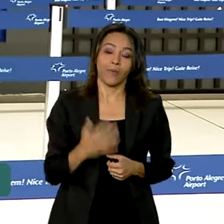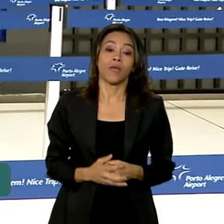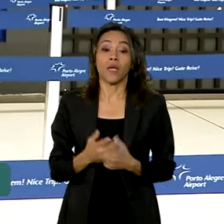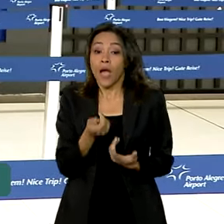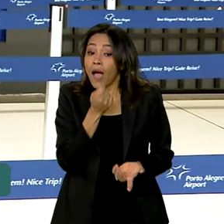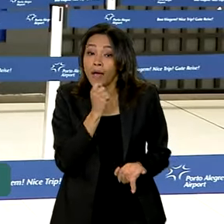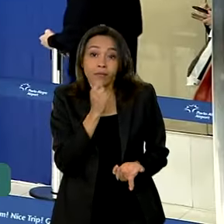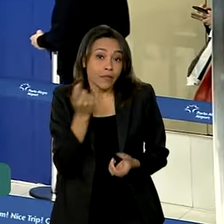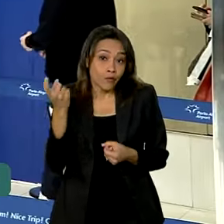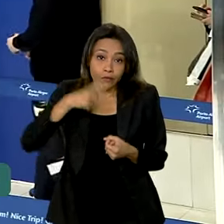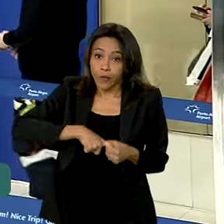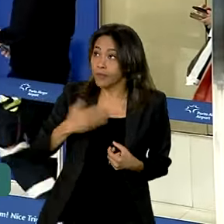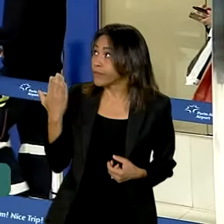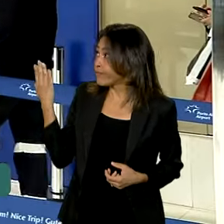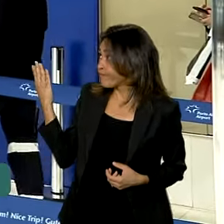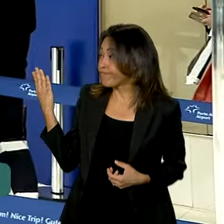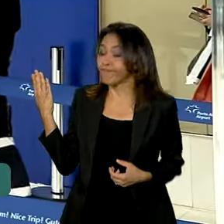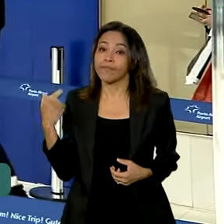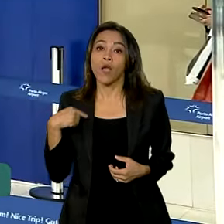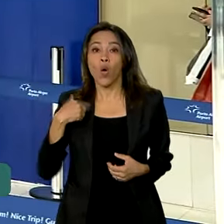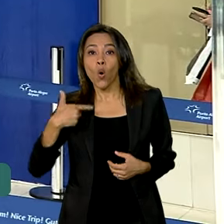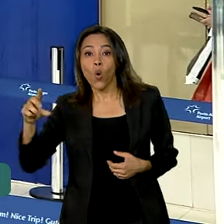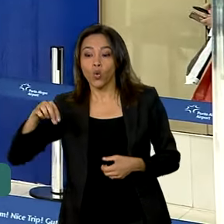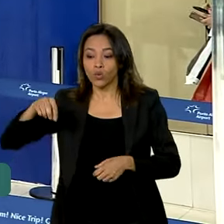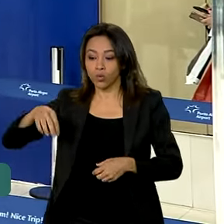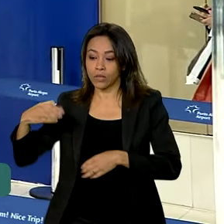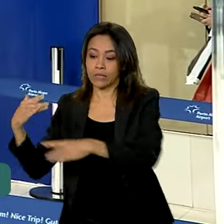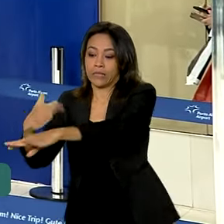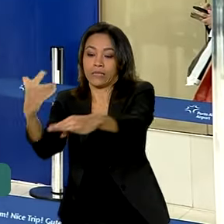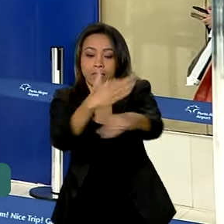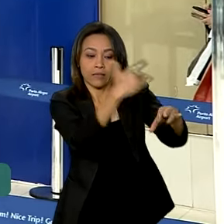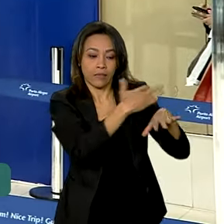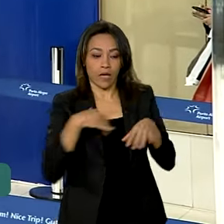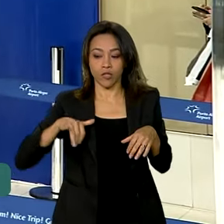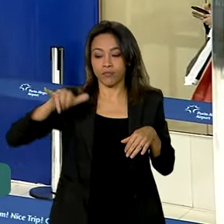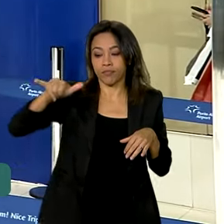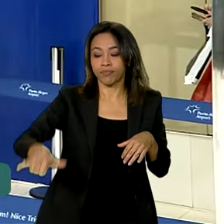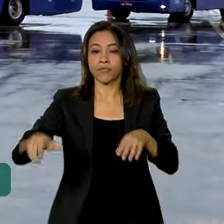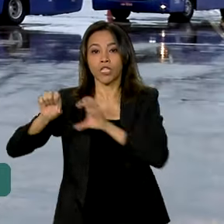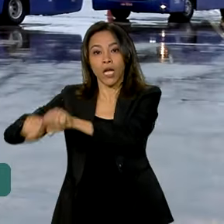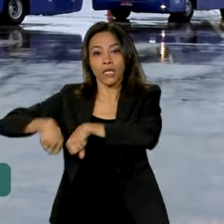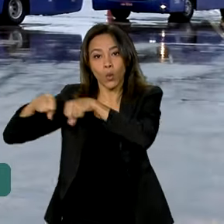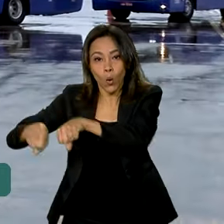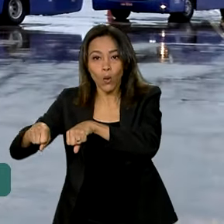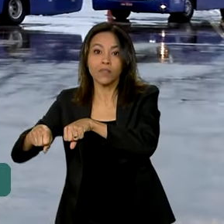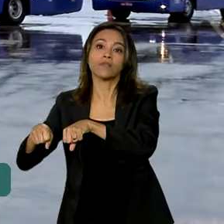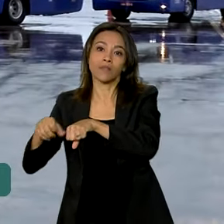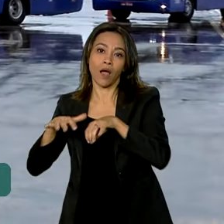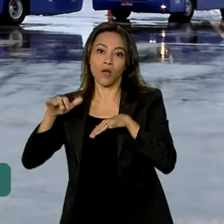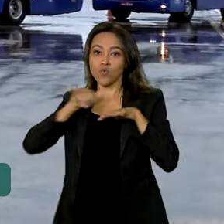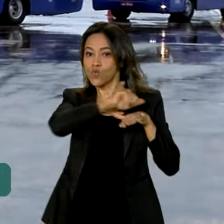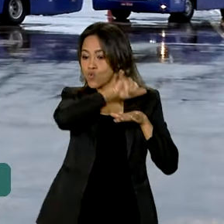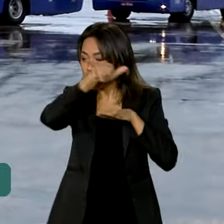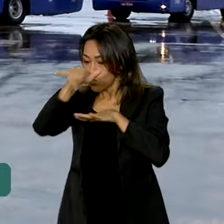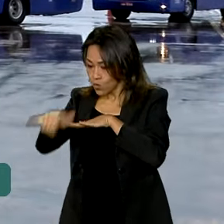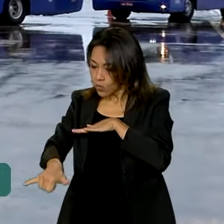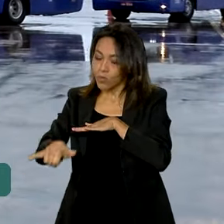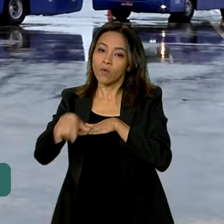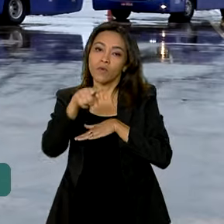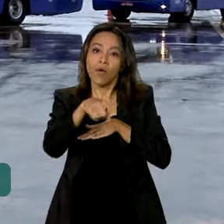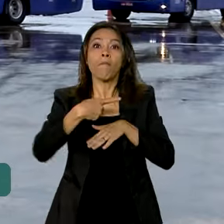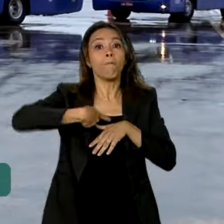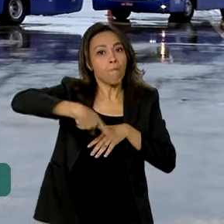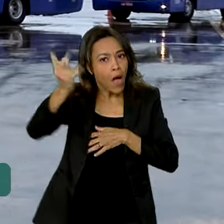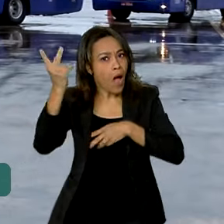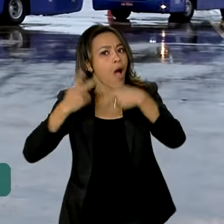não volta a operar, aeroportos regionais estão recebendo voos comerciais, como o de Canoas. O governo e a ANAC avaliam levar